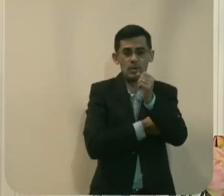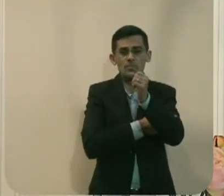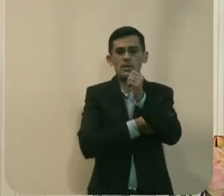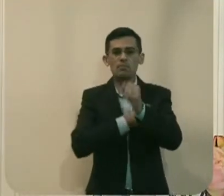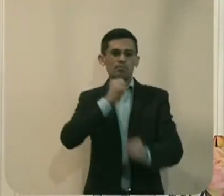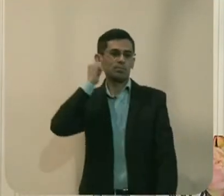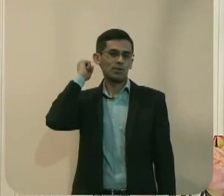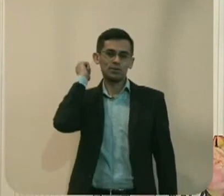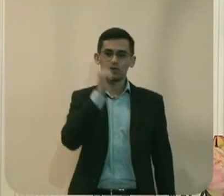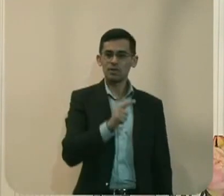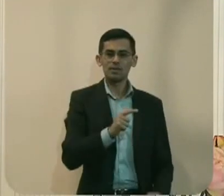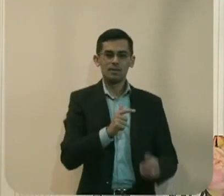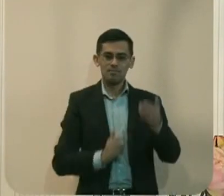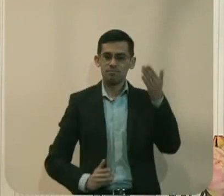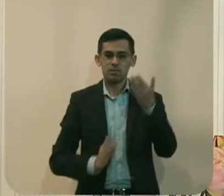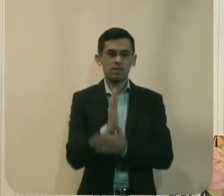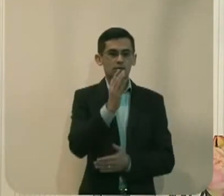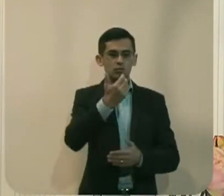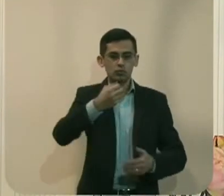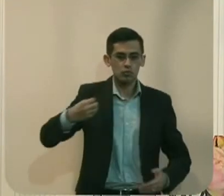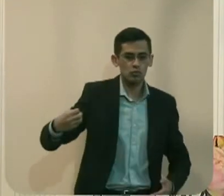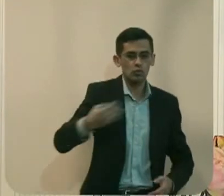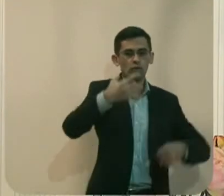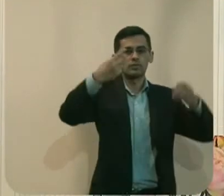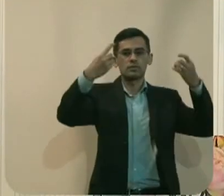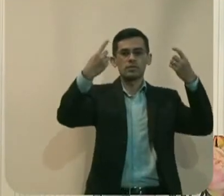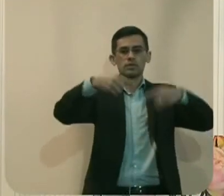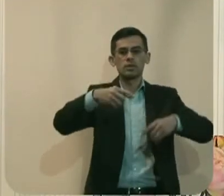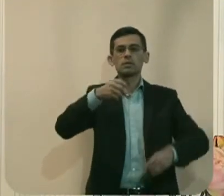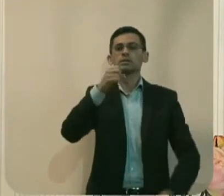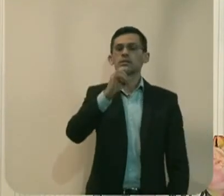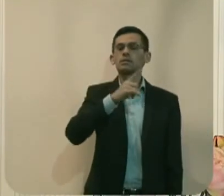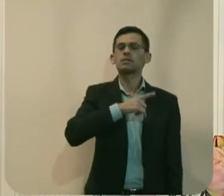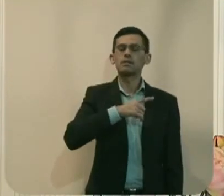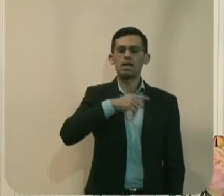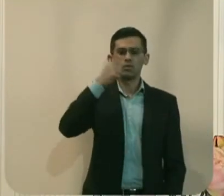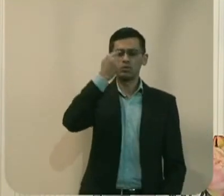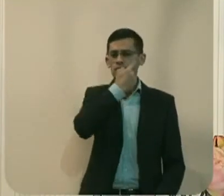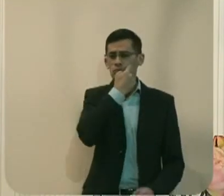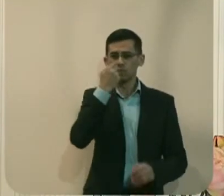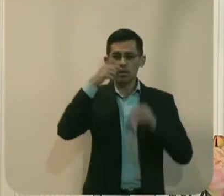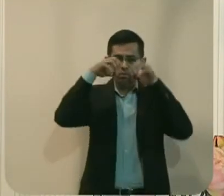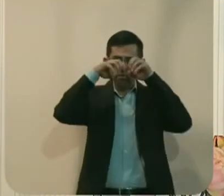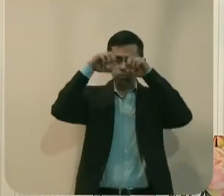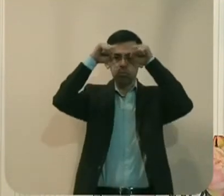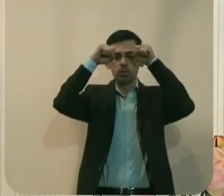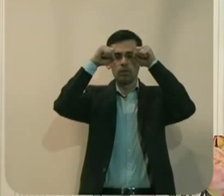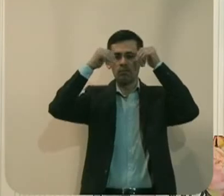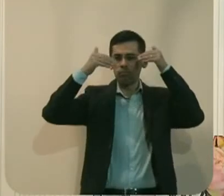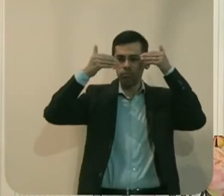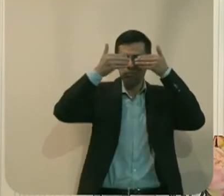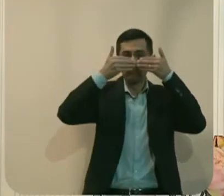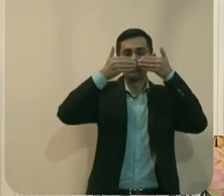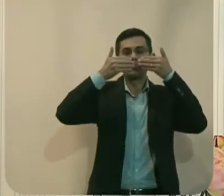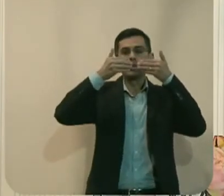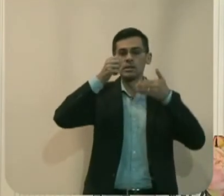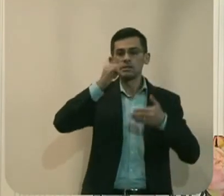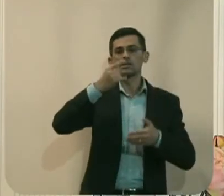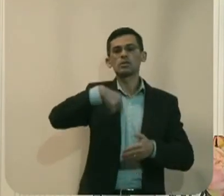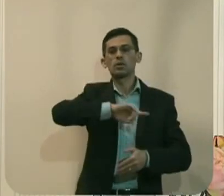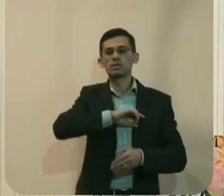os novos desafios se a gente estiver com os olhos obscurecidos, se a gente